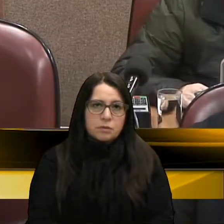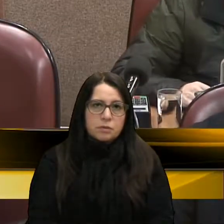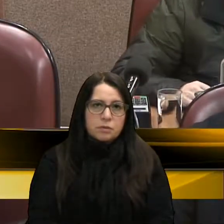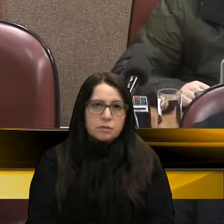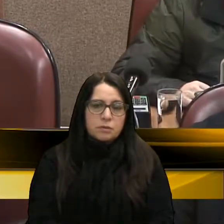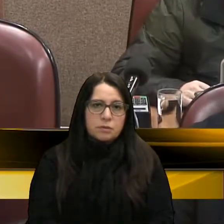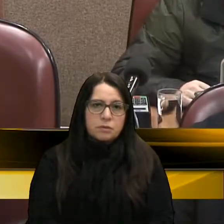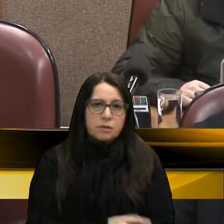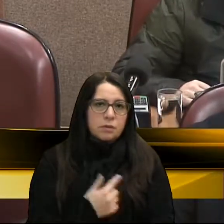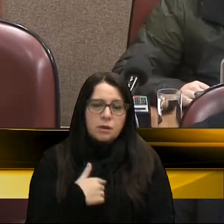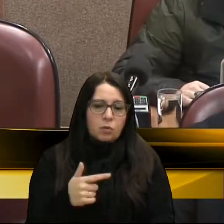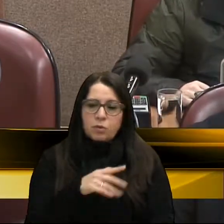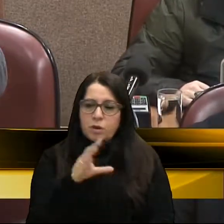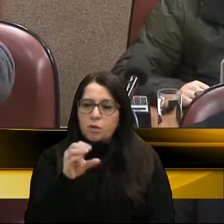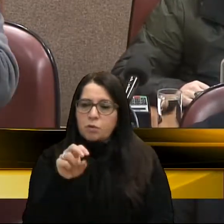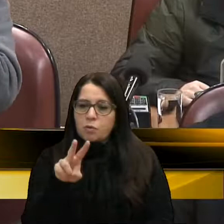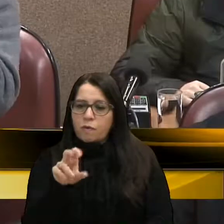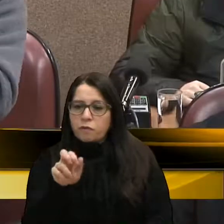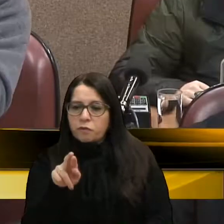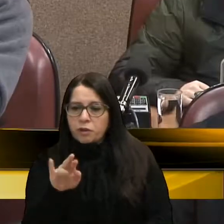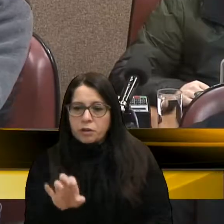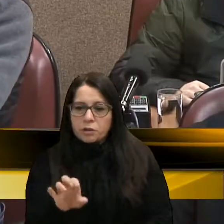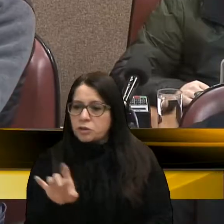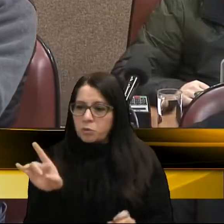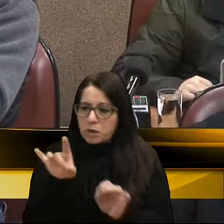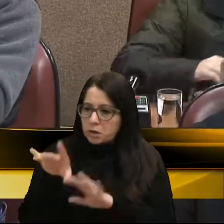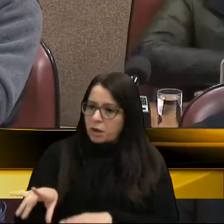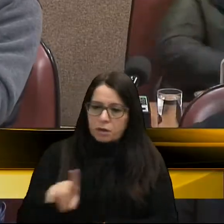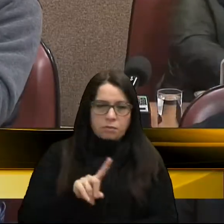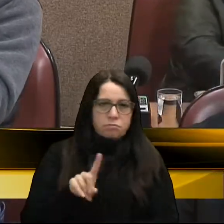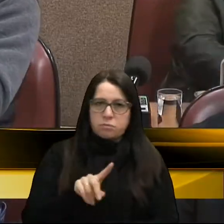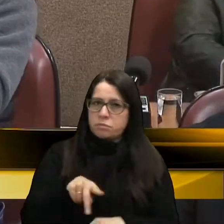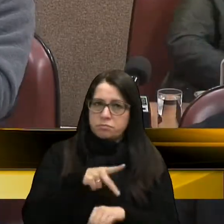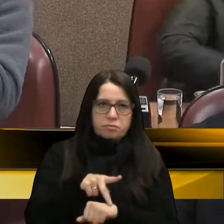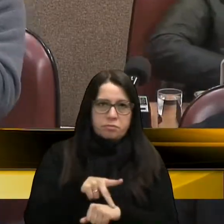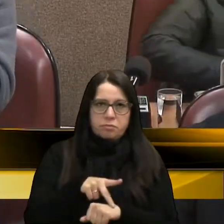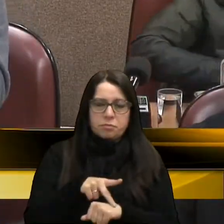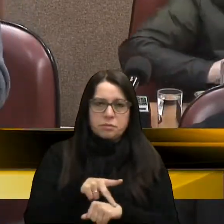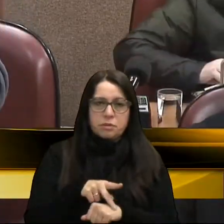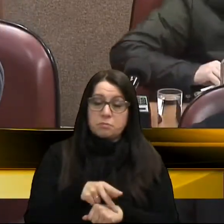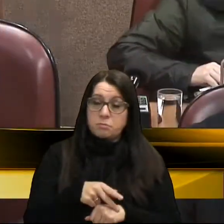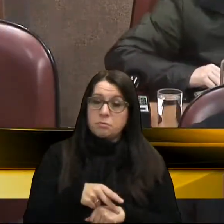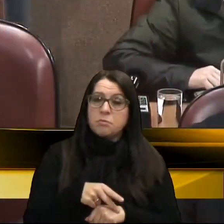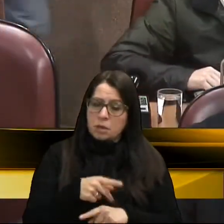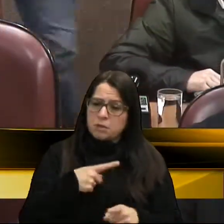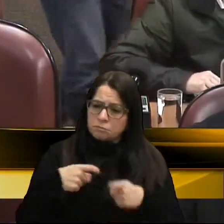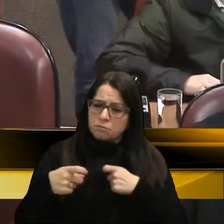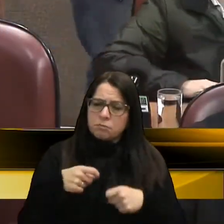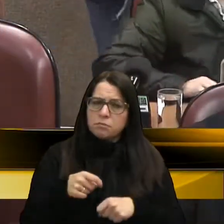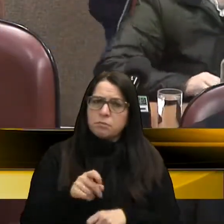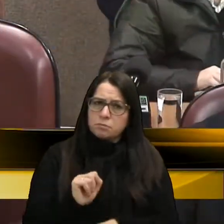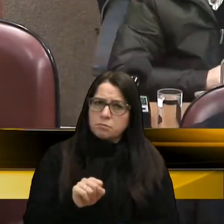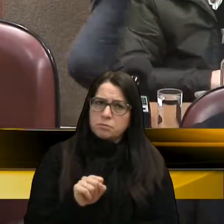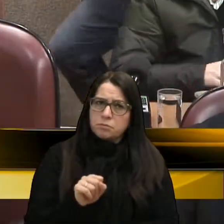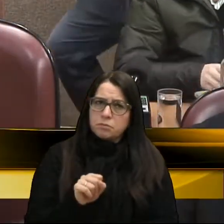Não seria um covarde, não seria um desertor, mas enfrentaria